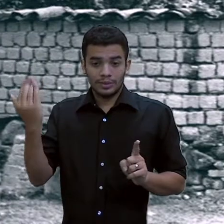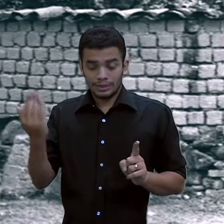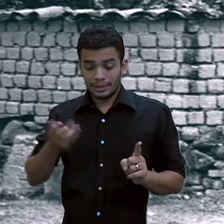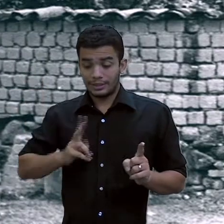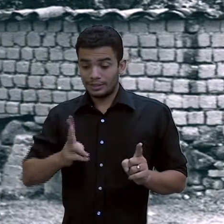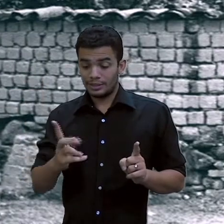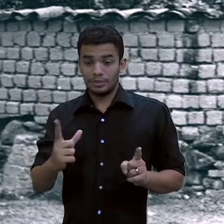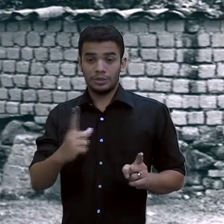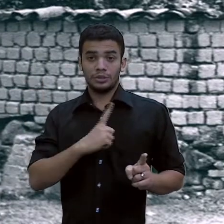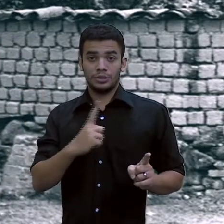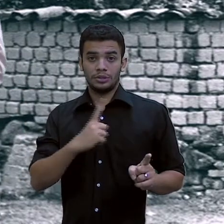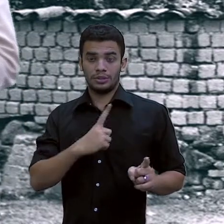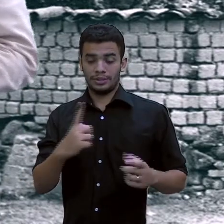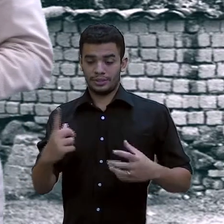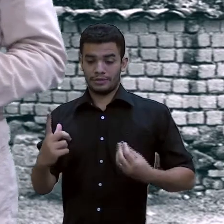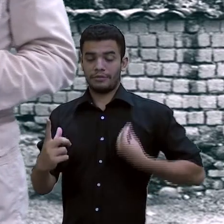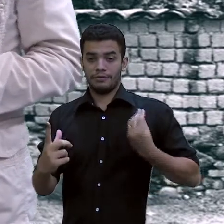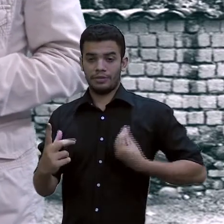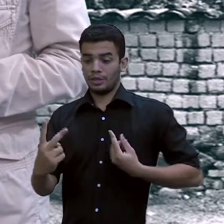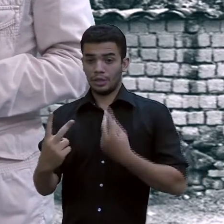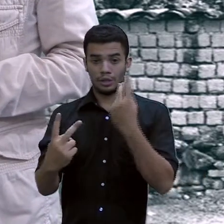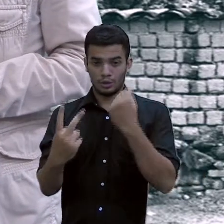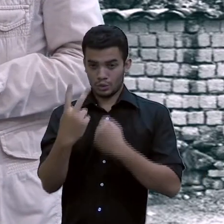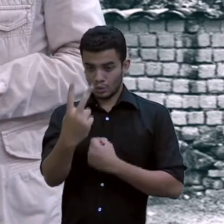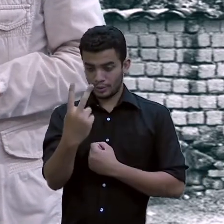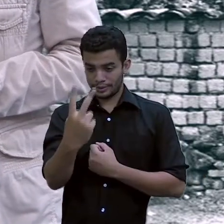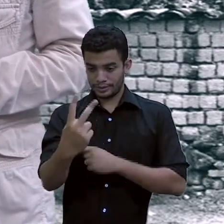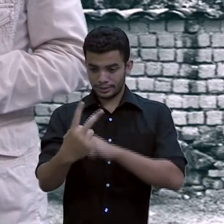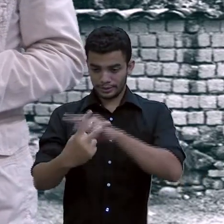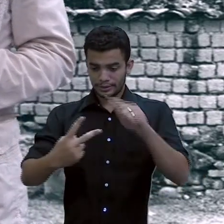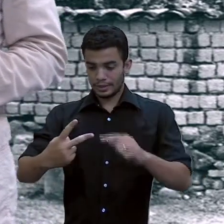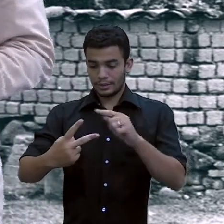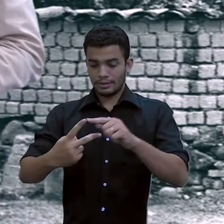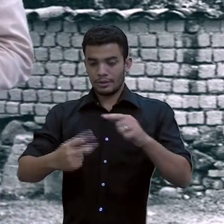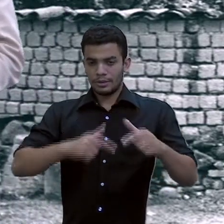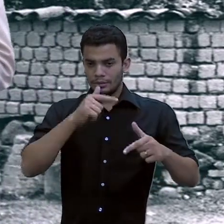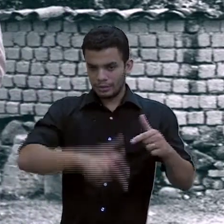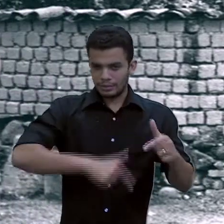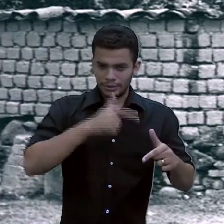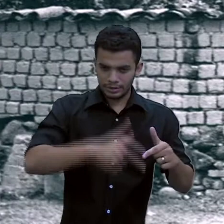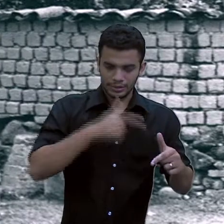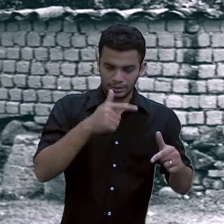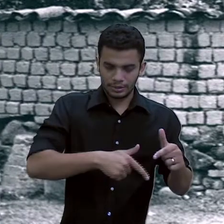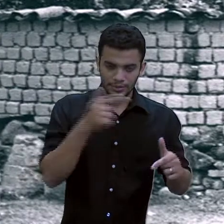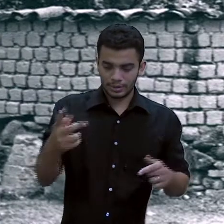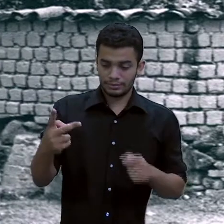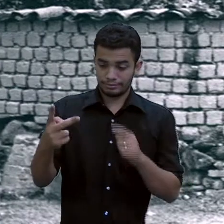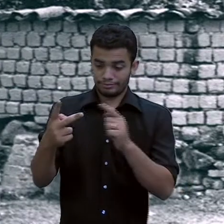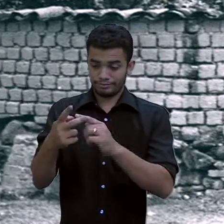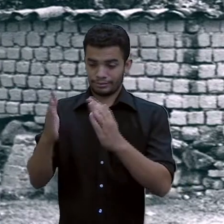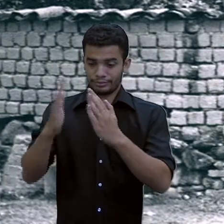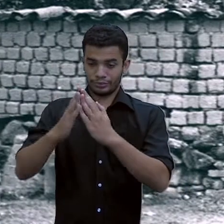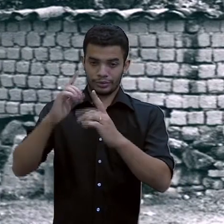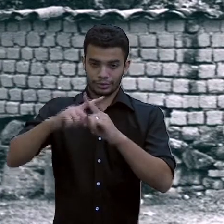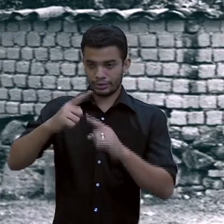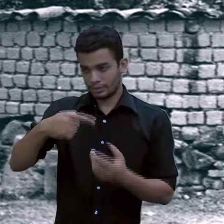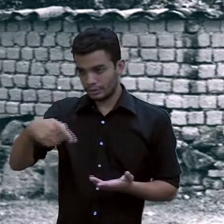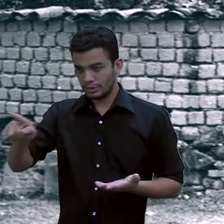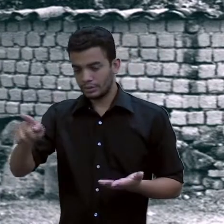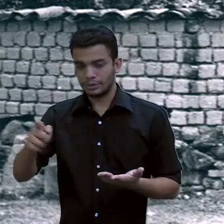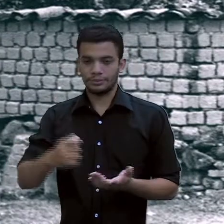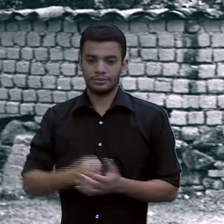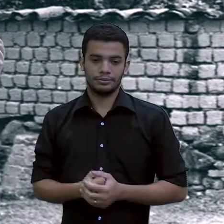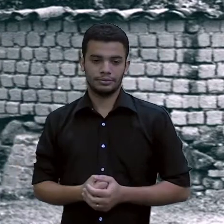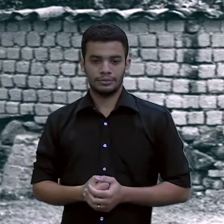igreja. No início, a casa do senhor de engenho era construída de palha ou sapê. O piso era de terra e